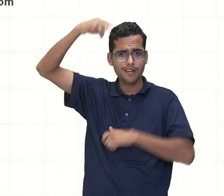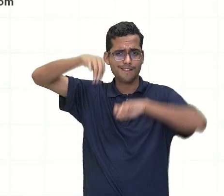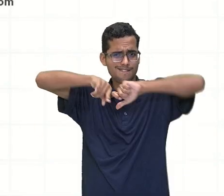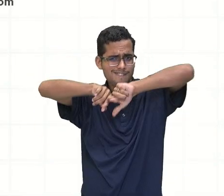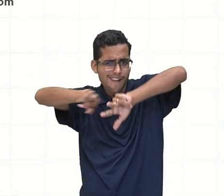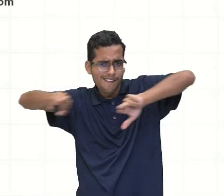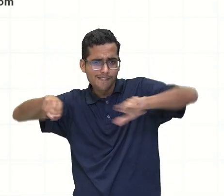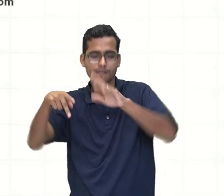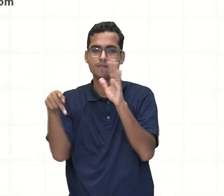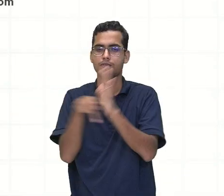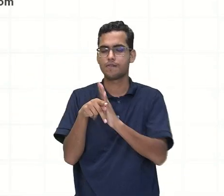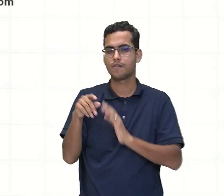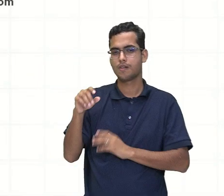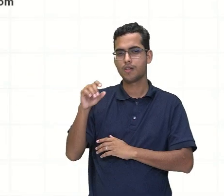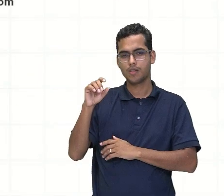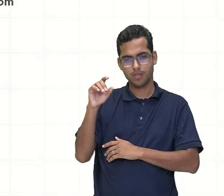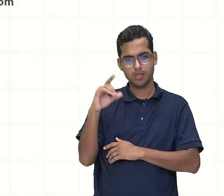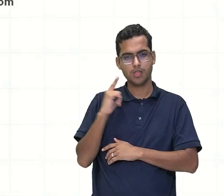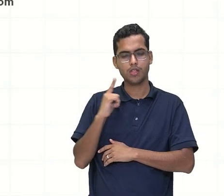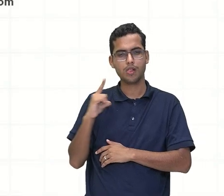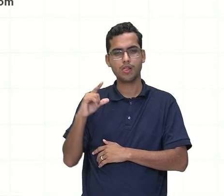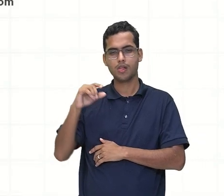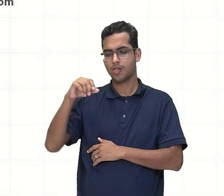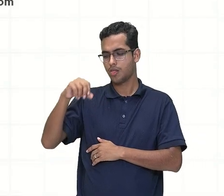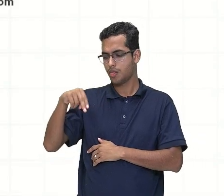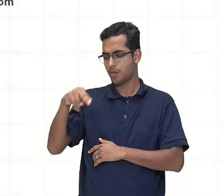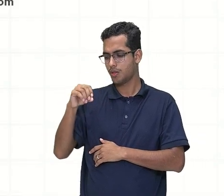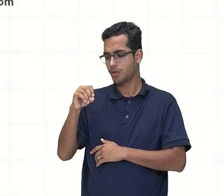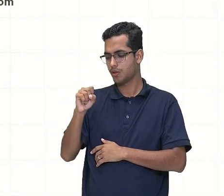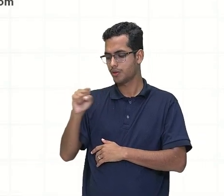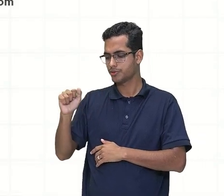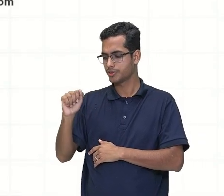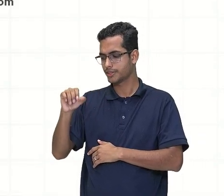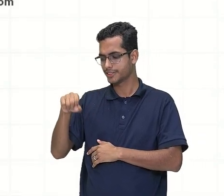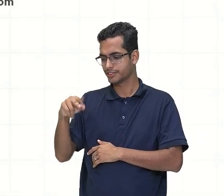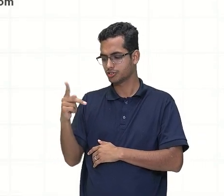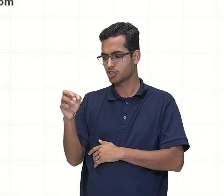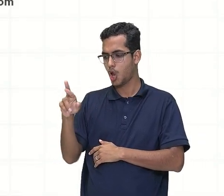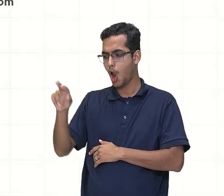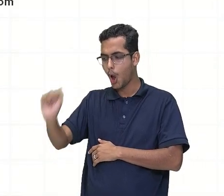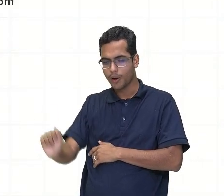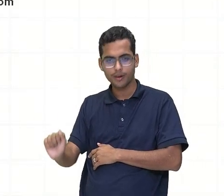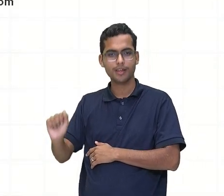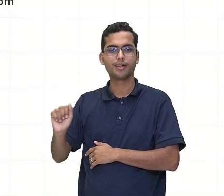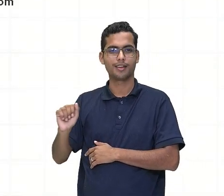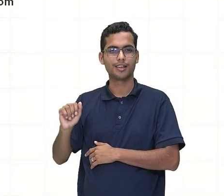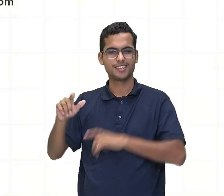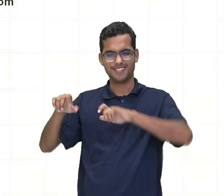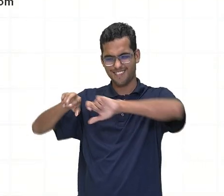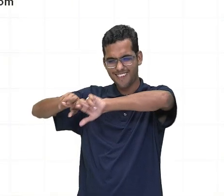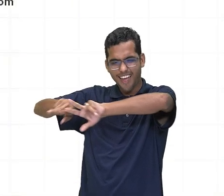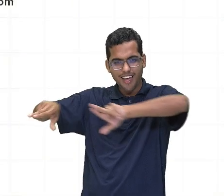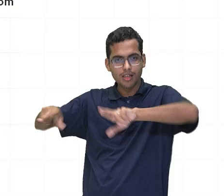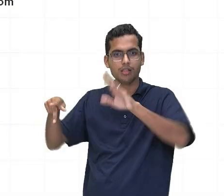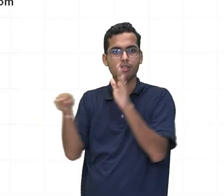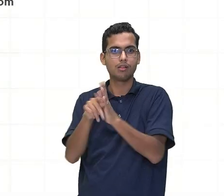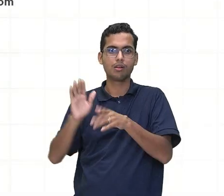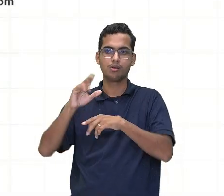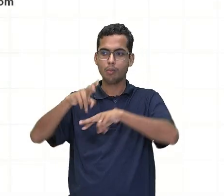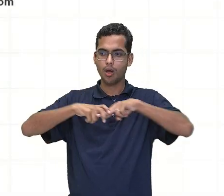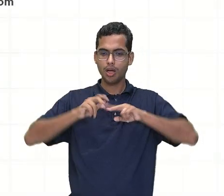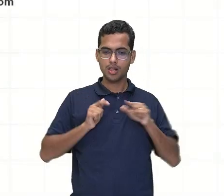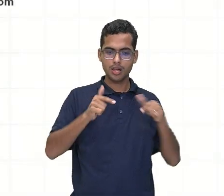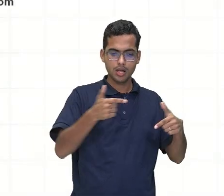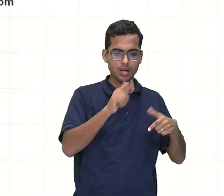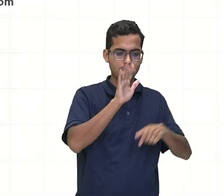né? E também para pensar lá no candomblé, né? A cura que é buscada através das oferendas e rituais para